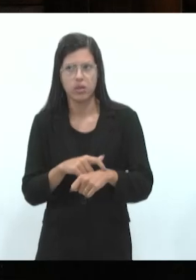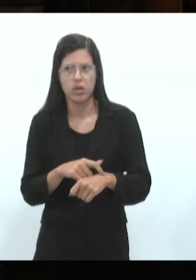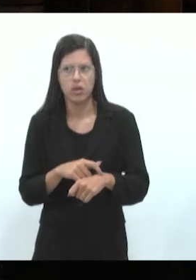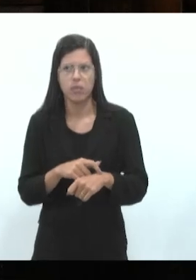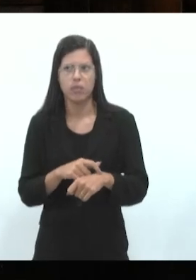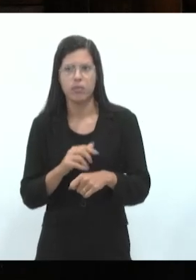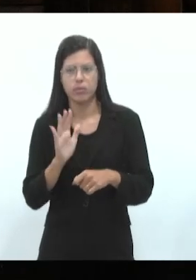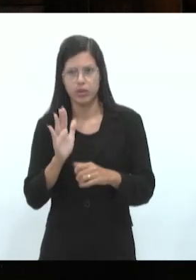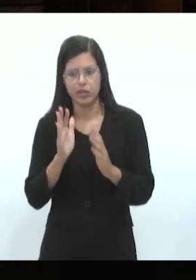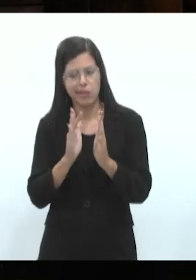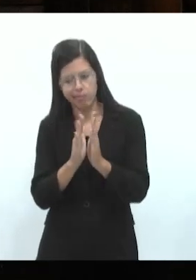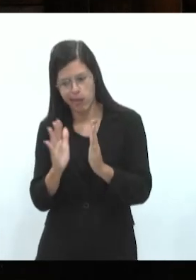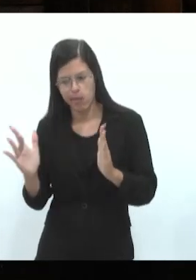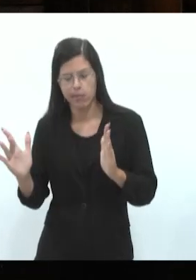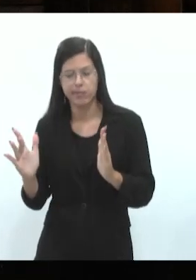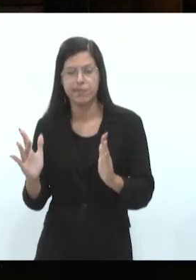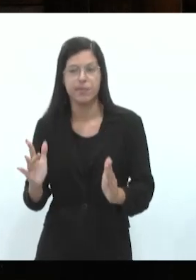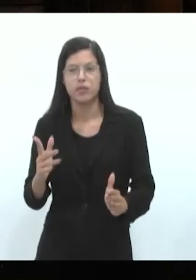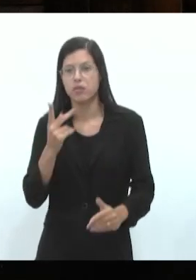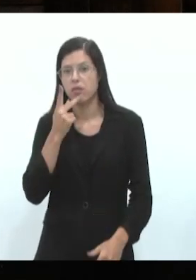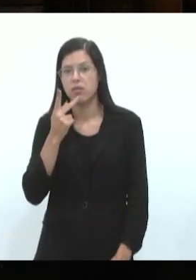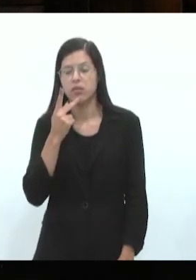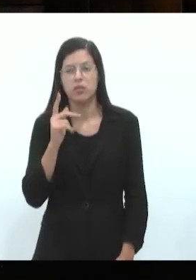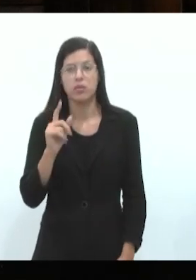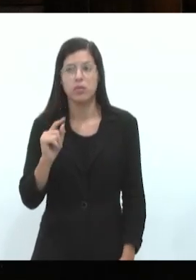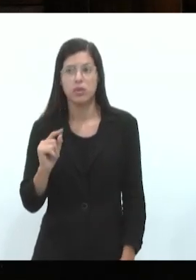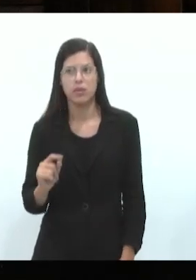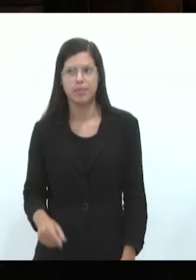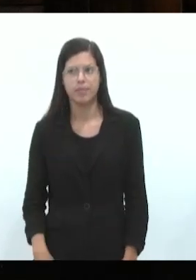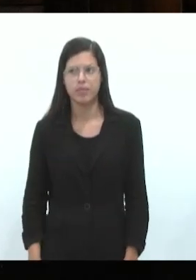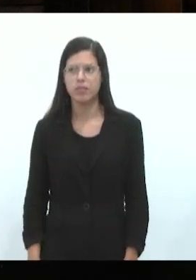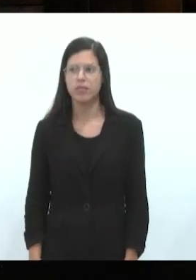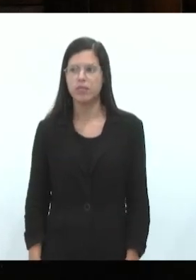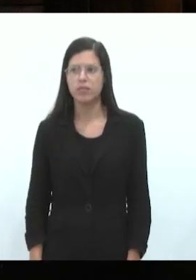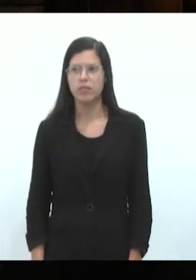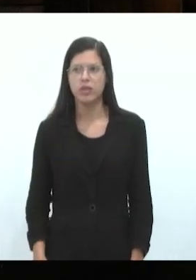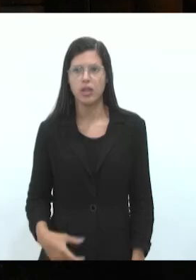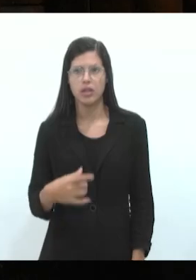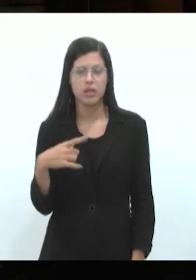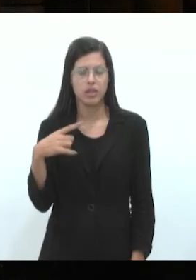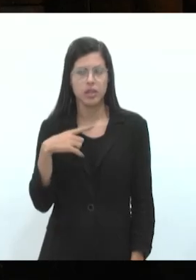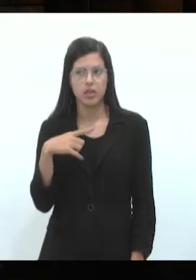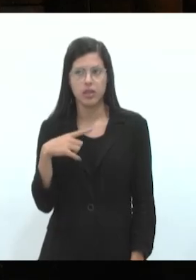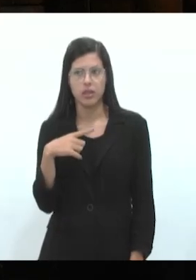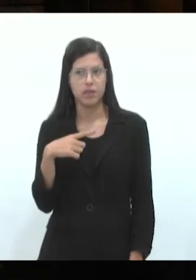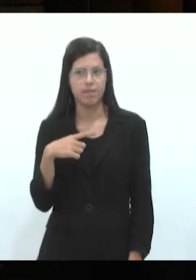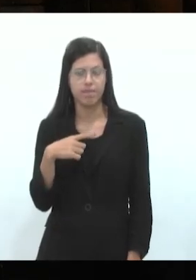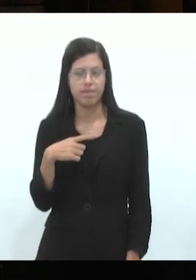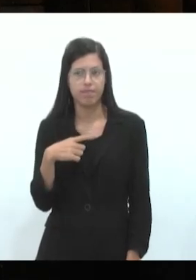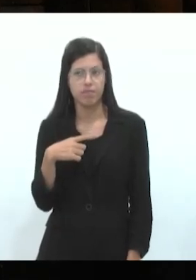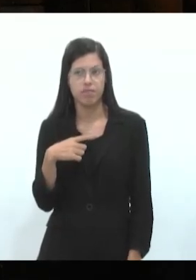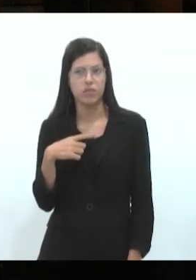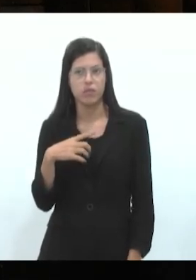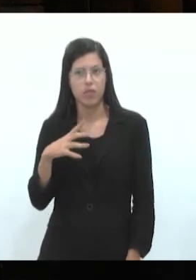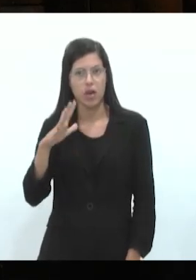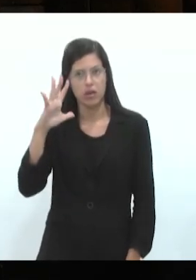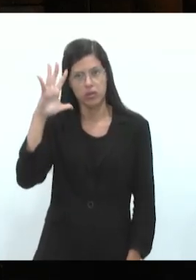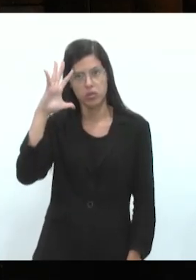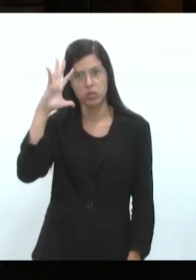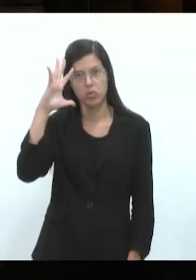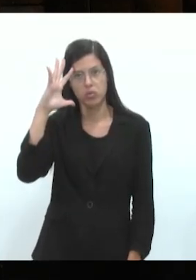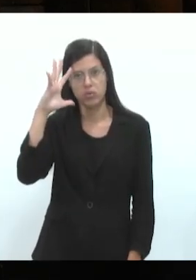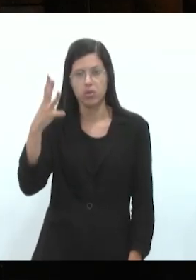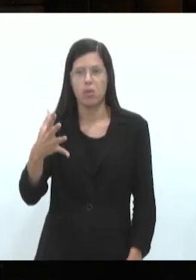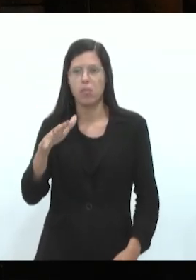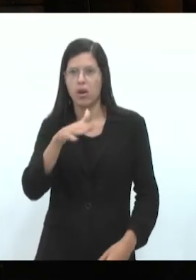já passei, dizendo o seguinte: ou vai se ter uma equação para essa questão da segurança